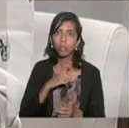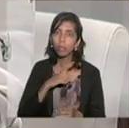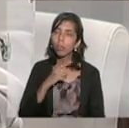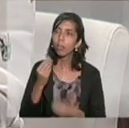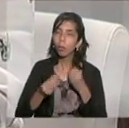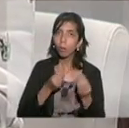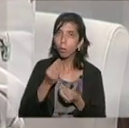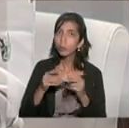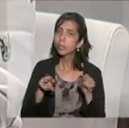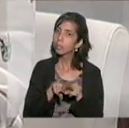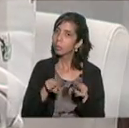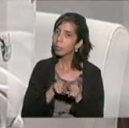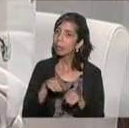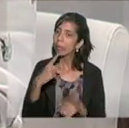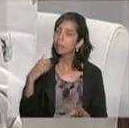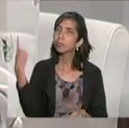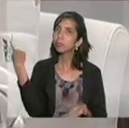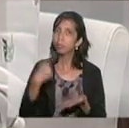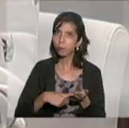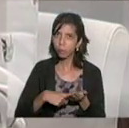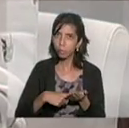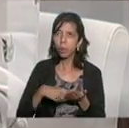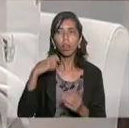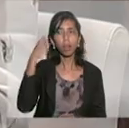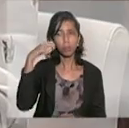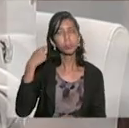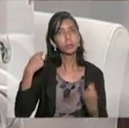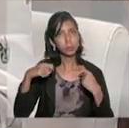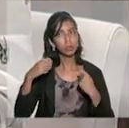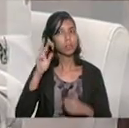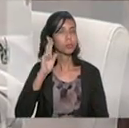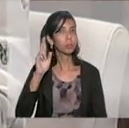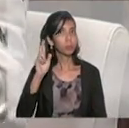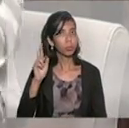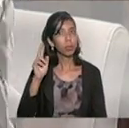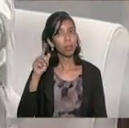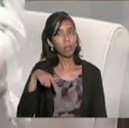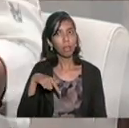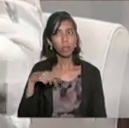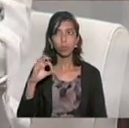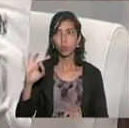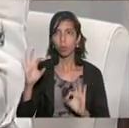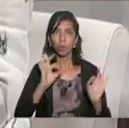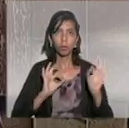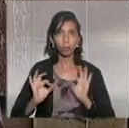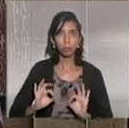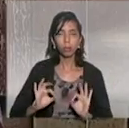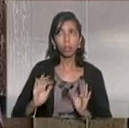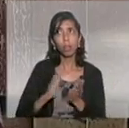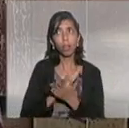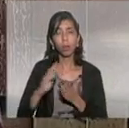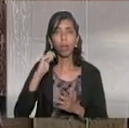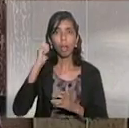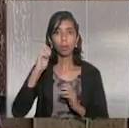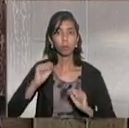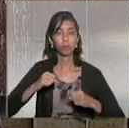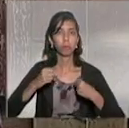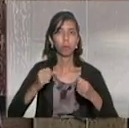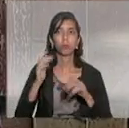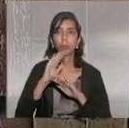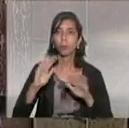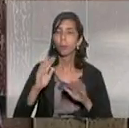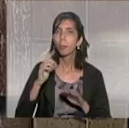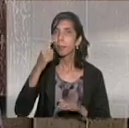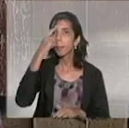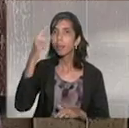mostra o ofício como ele é, inclusive com o comprometimento que um ator precisa ter, que é além do glamour. Tem atores que se empenham muito e acham